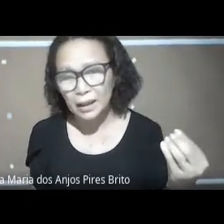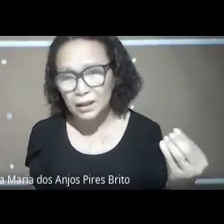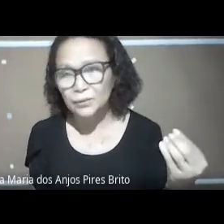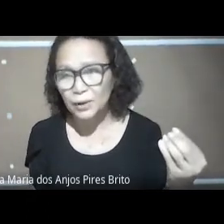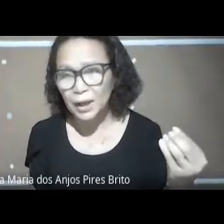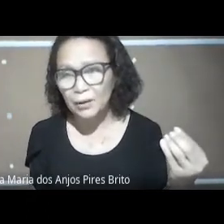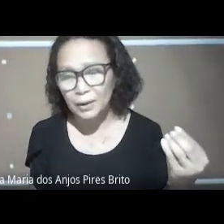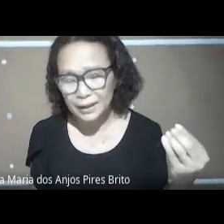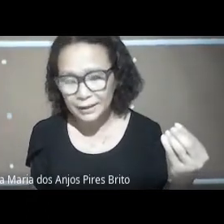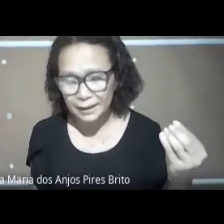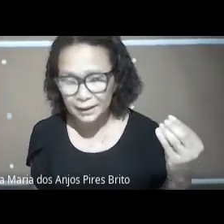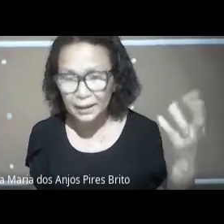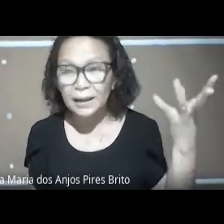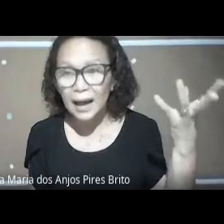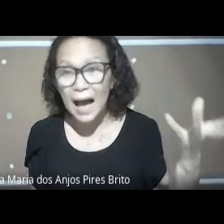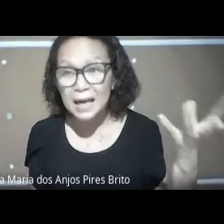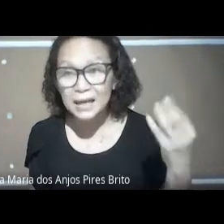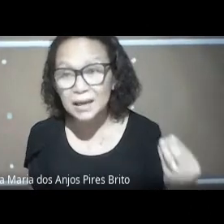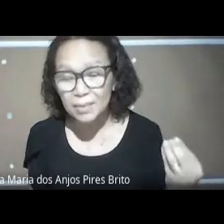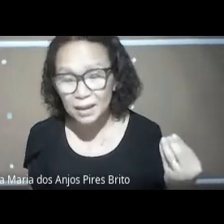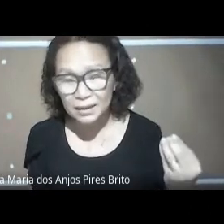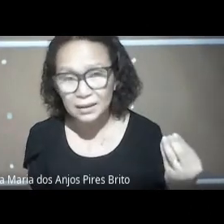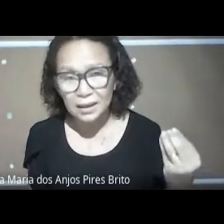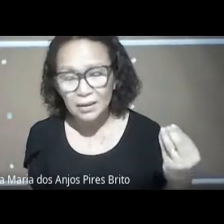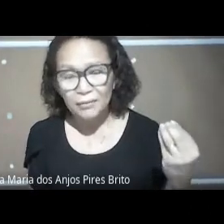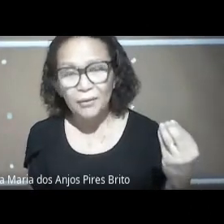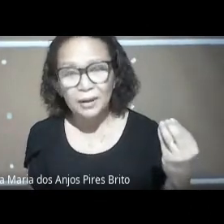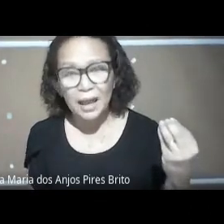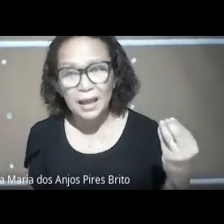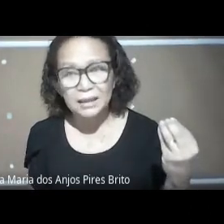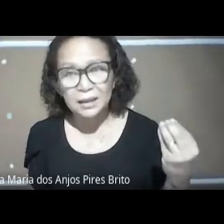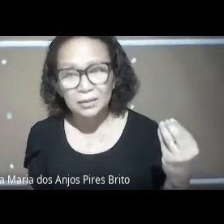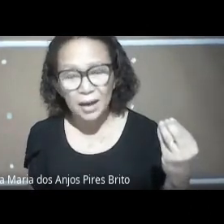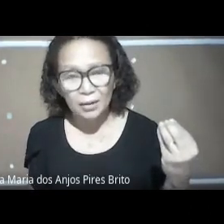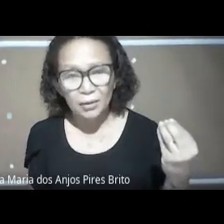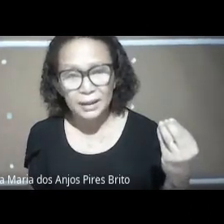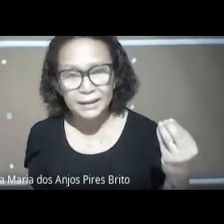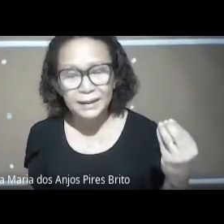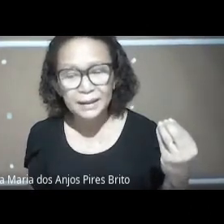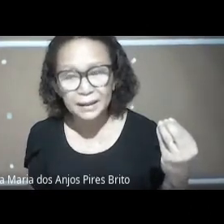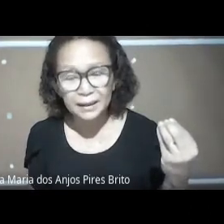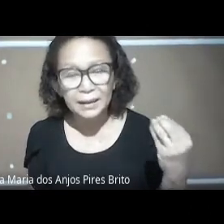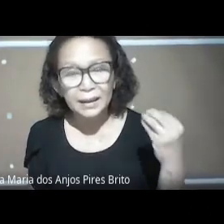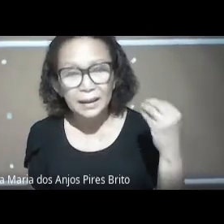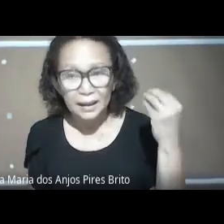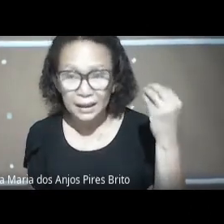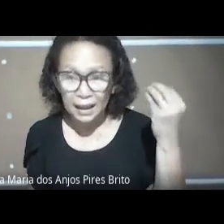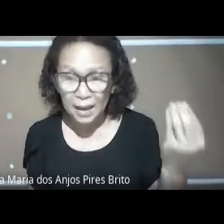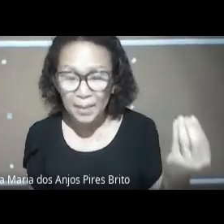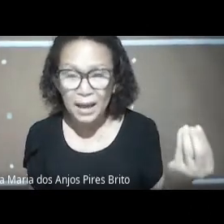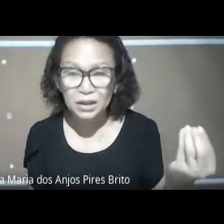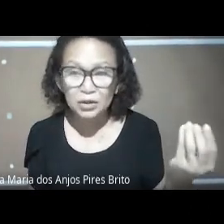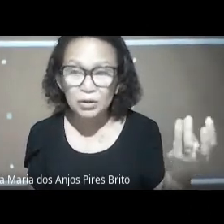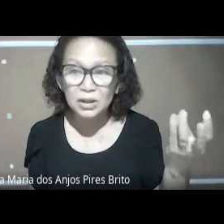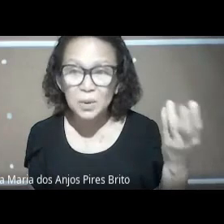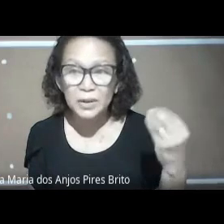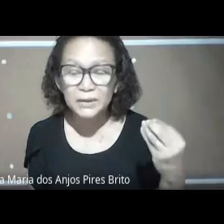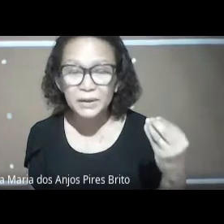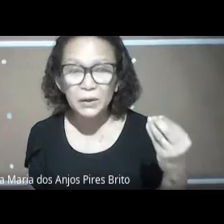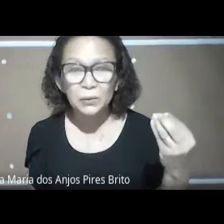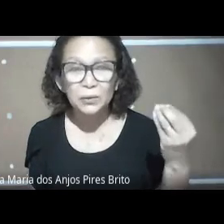língua deles foi reconhecida, a Libras tenha sido reconhecida e que a partir